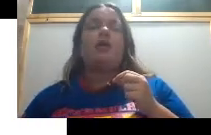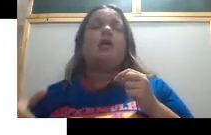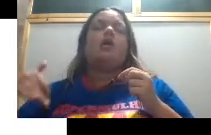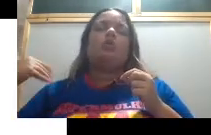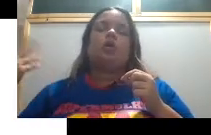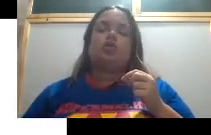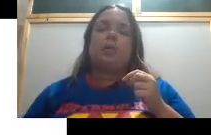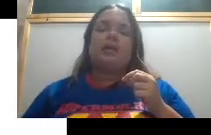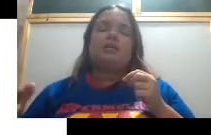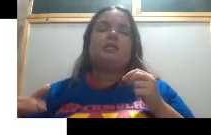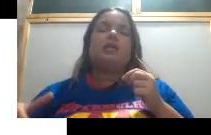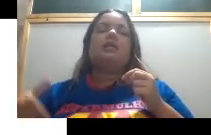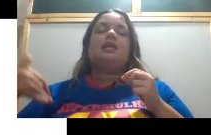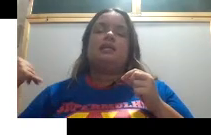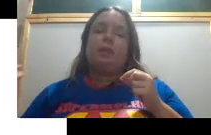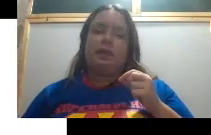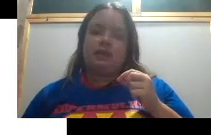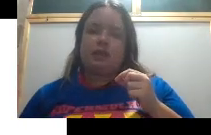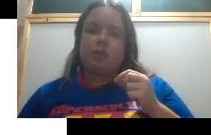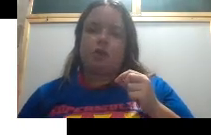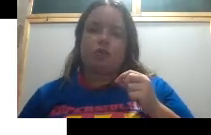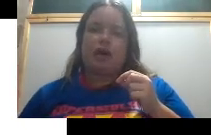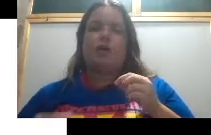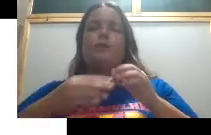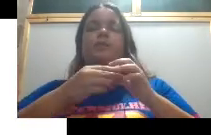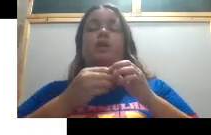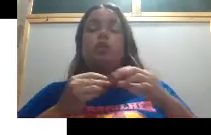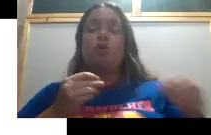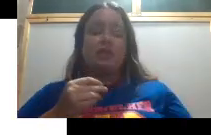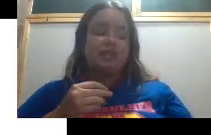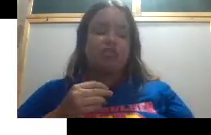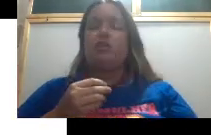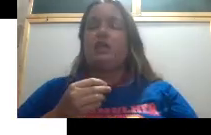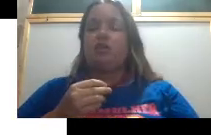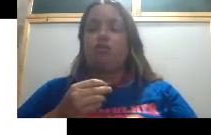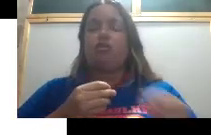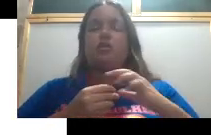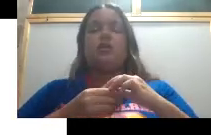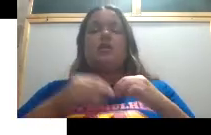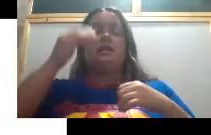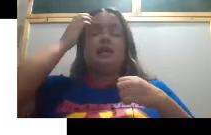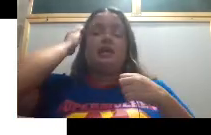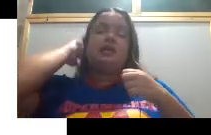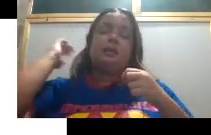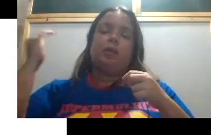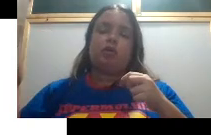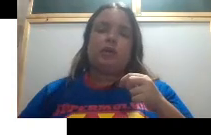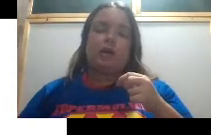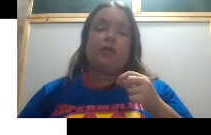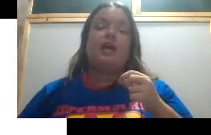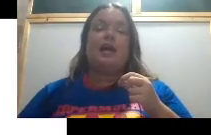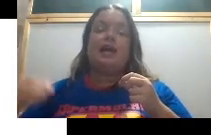não é o nosso país Ele Depende de Portugal todas as leis é